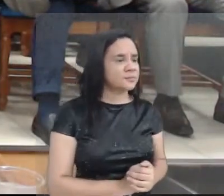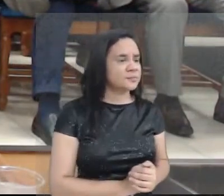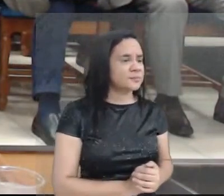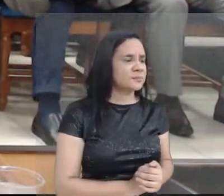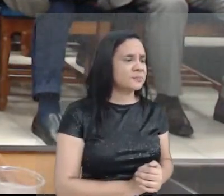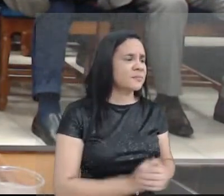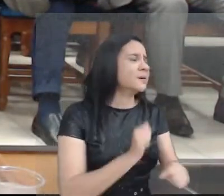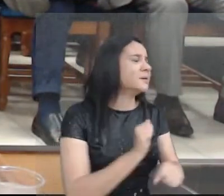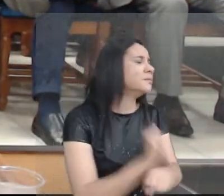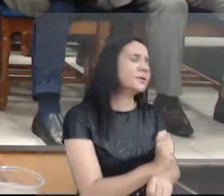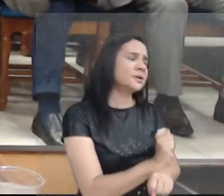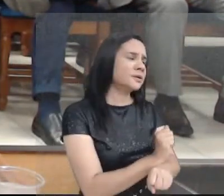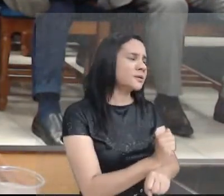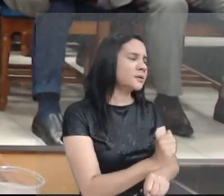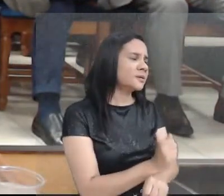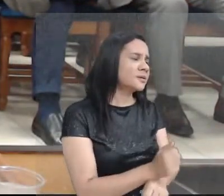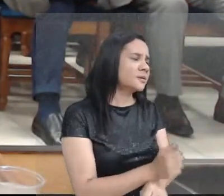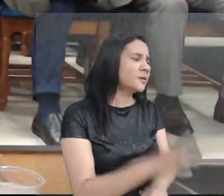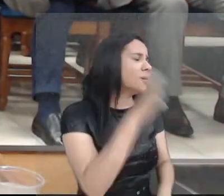para, olha para mim.